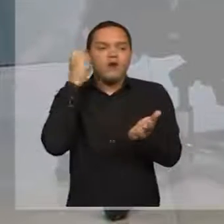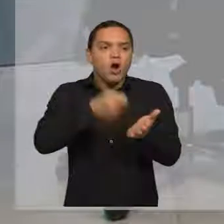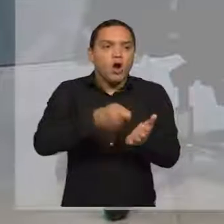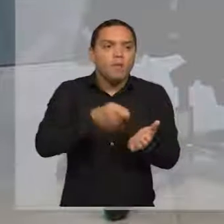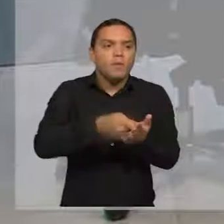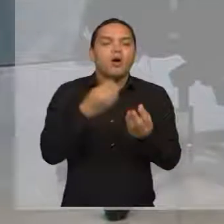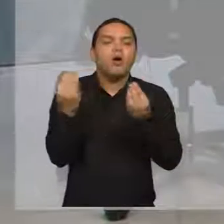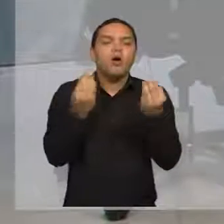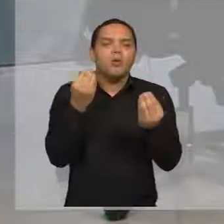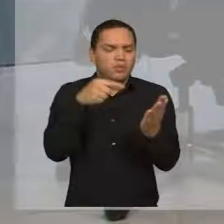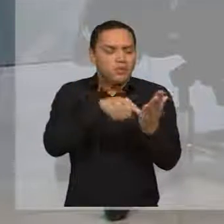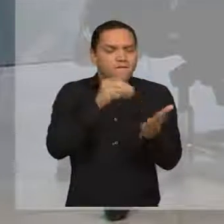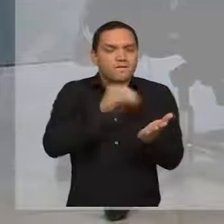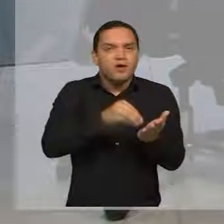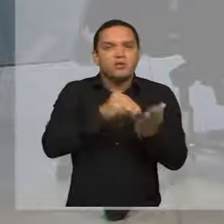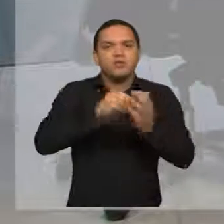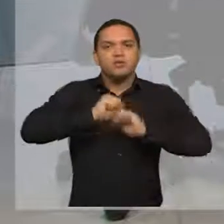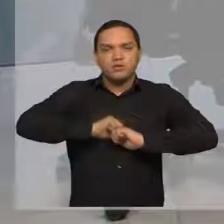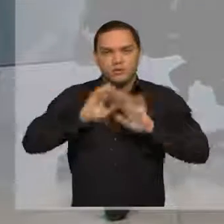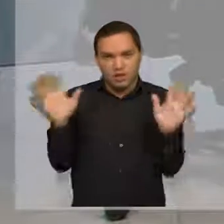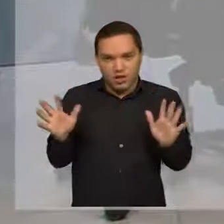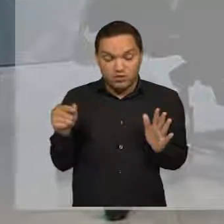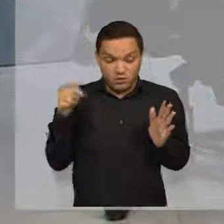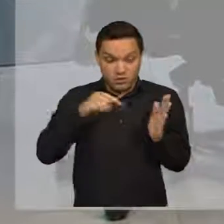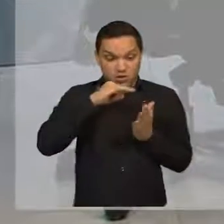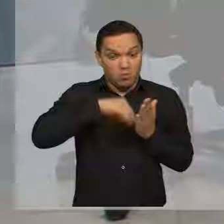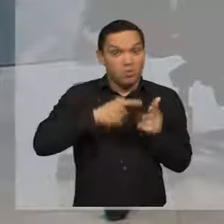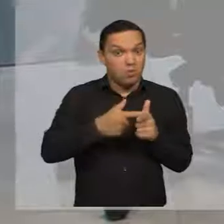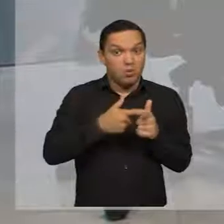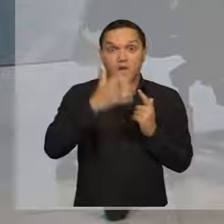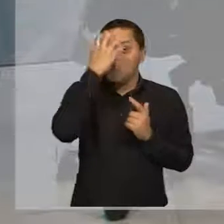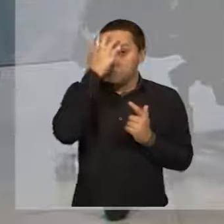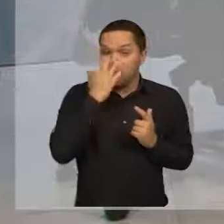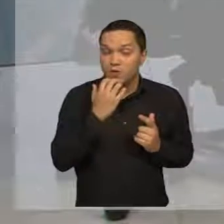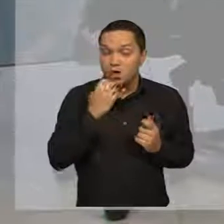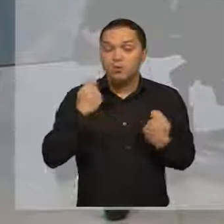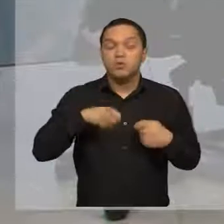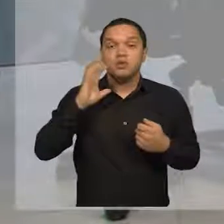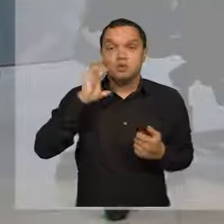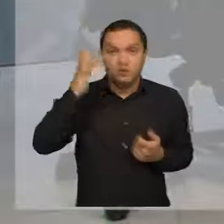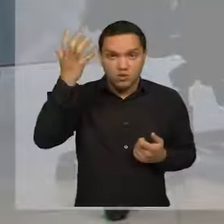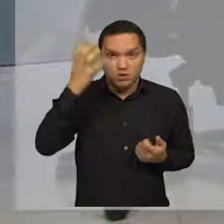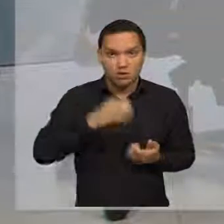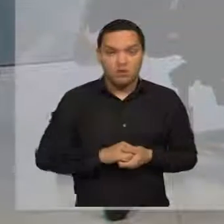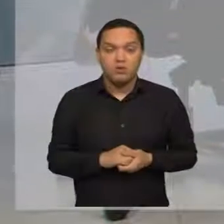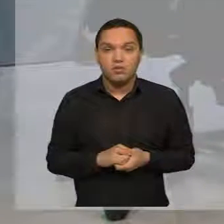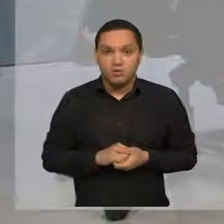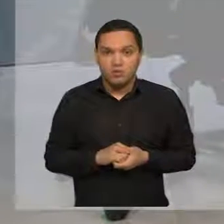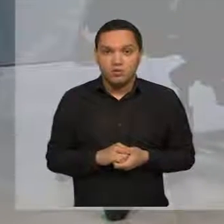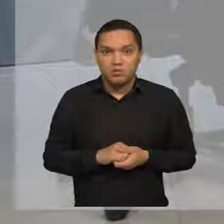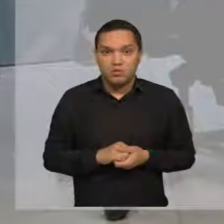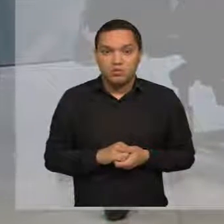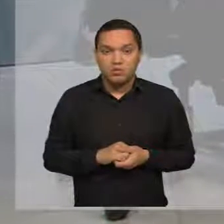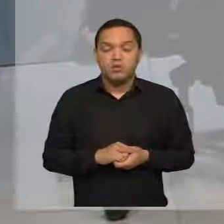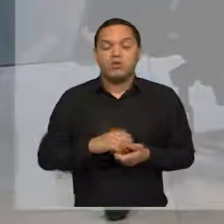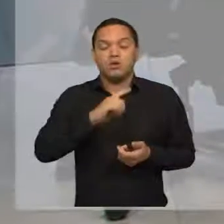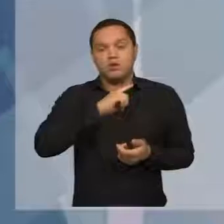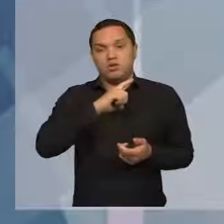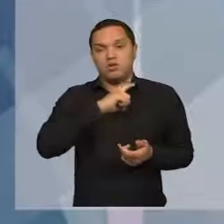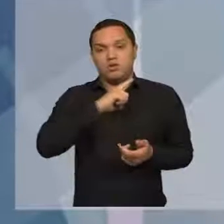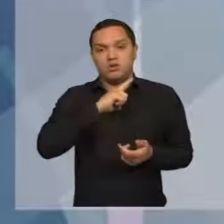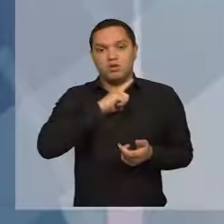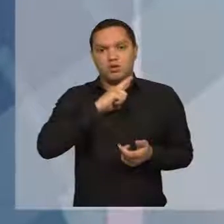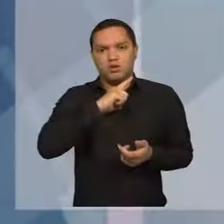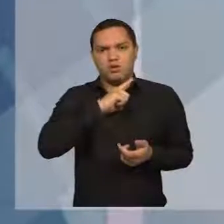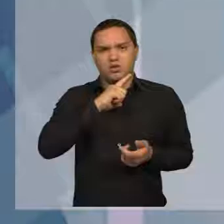muito sério, né, que eles precisam resolver, que é um confronto constante entre